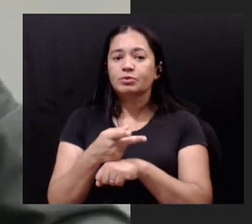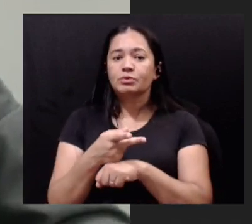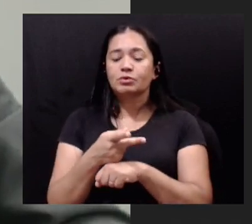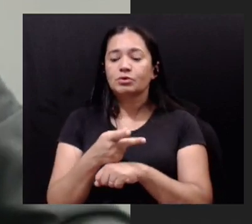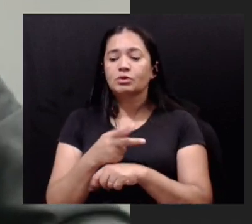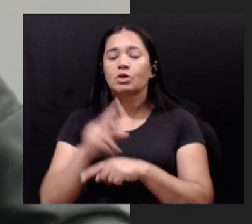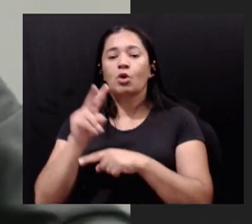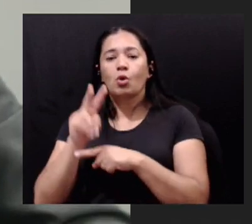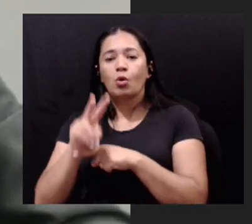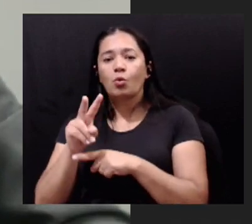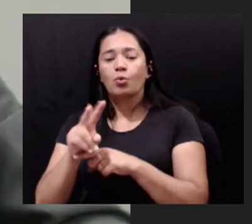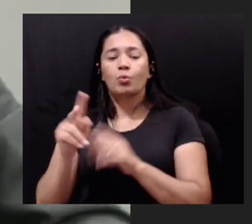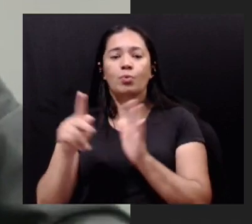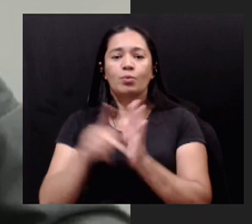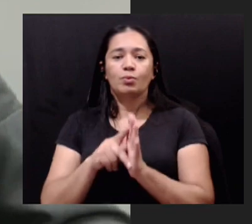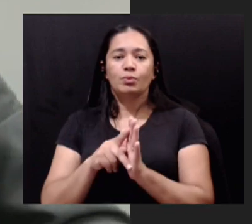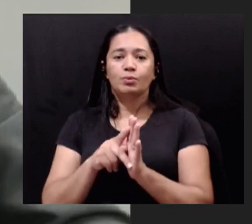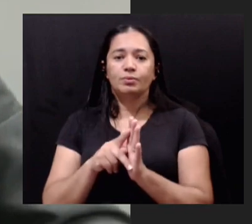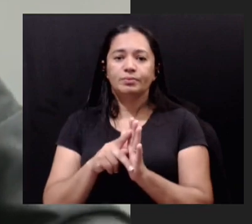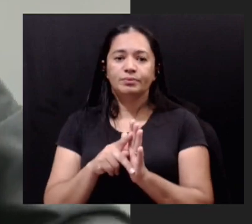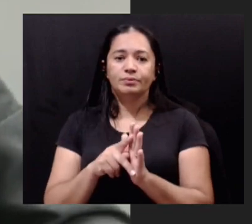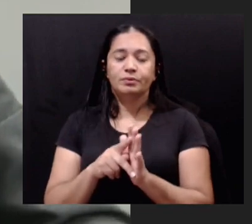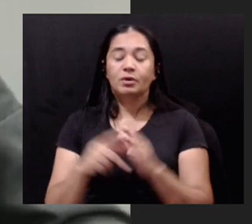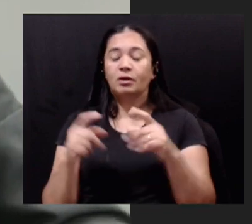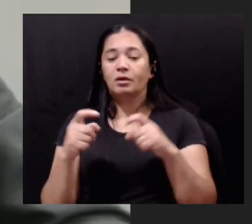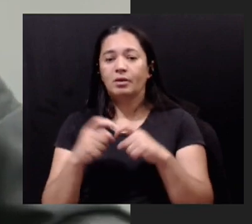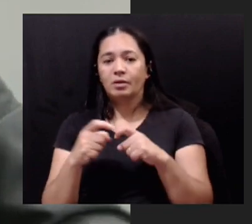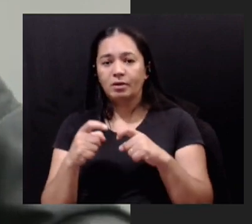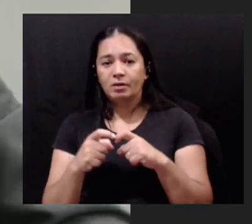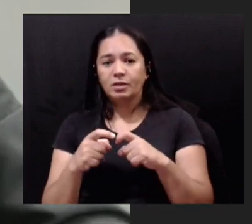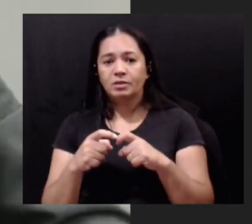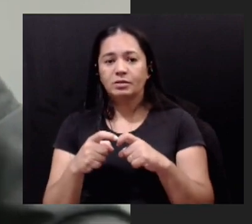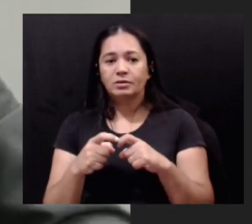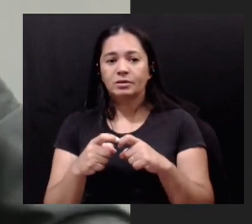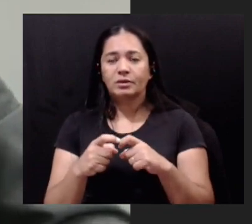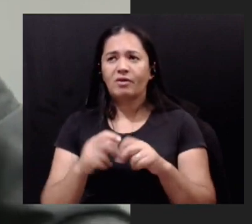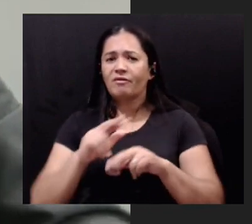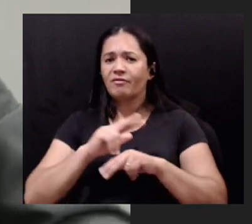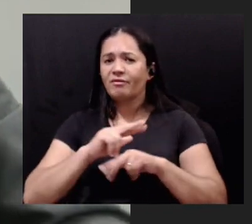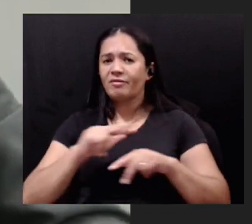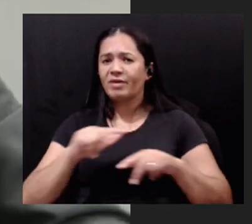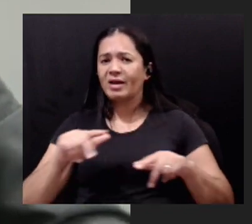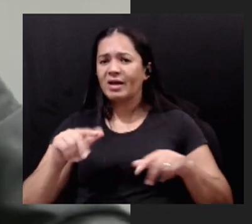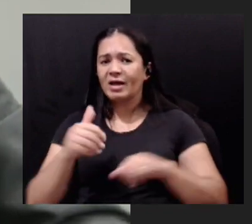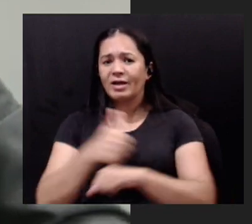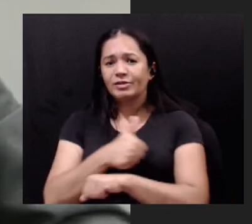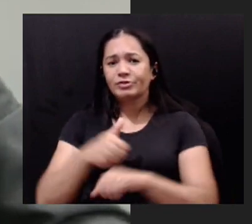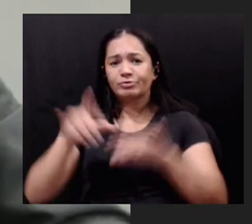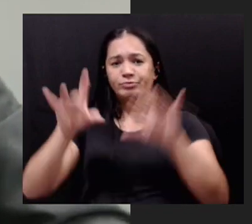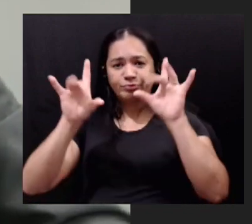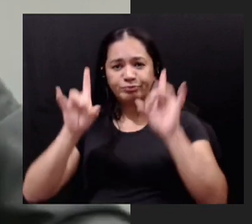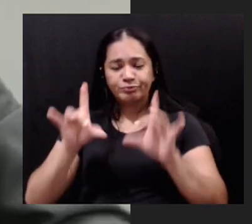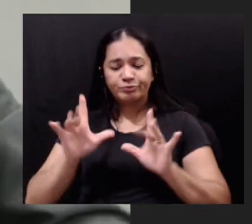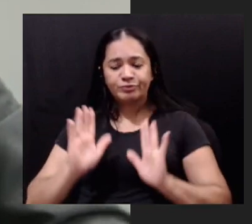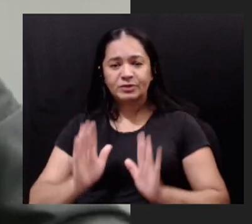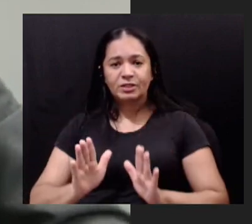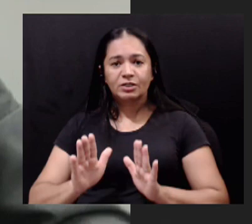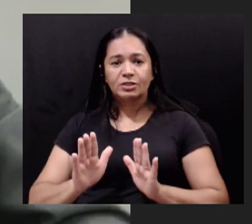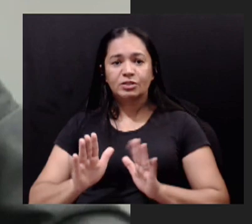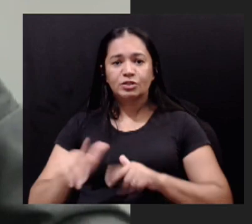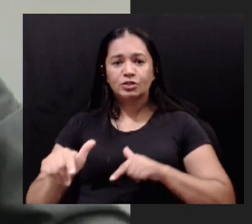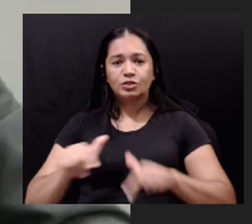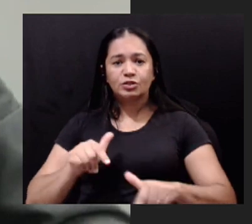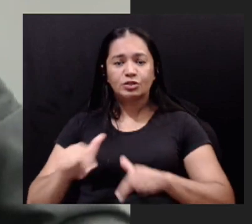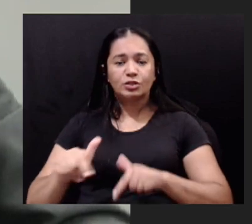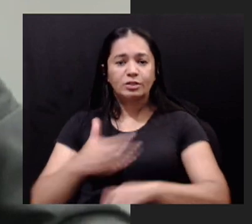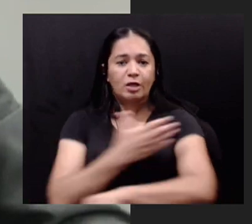específico, médico, né. Acho que tem várias especialidades médicas aí que estão habilitadas e habituadas a esse